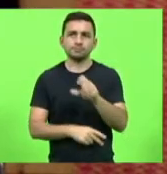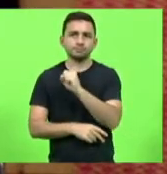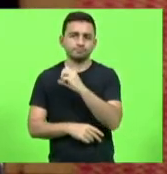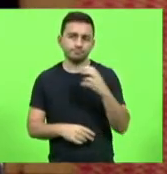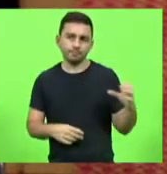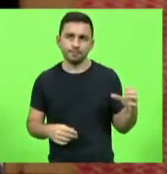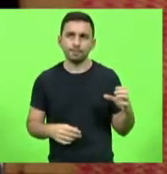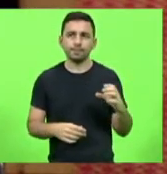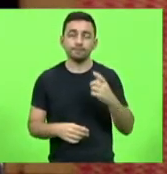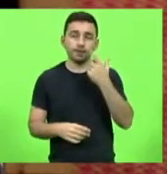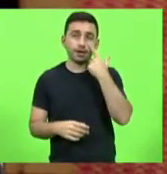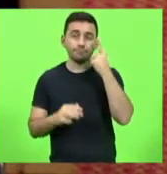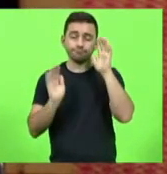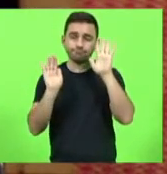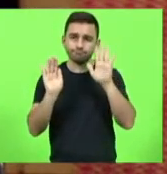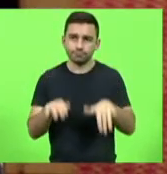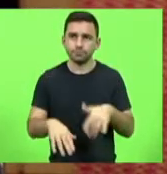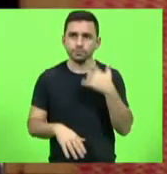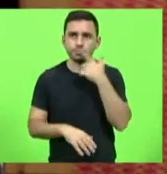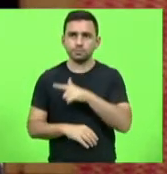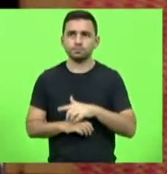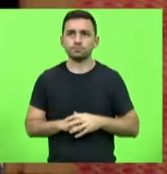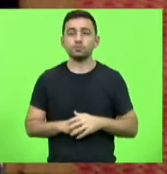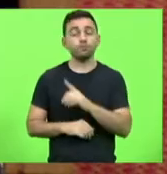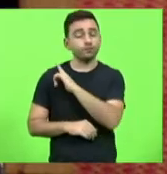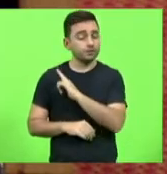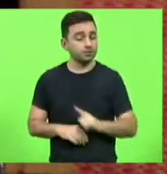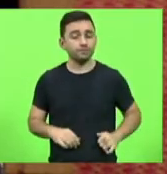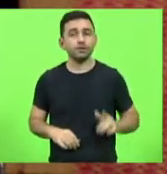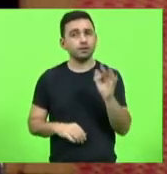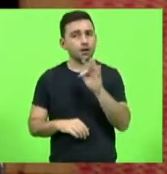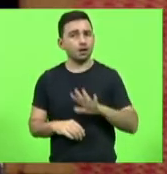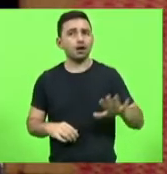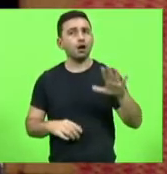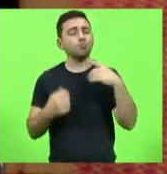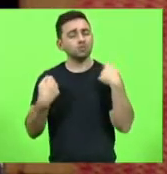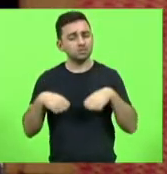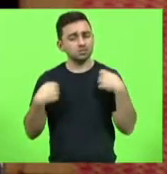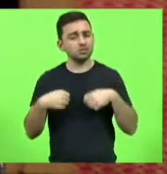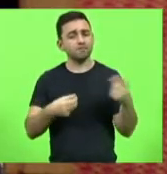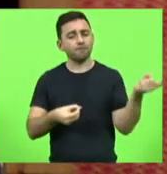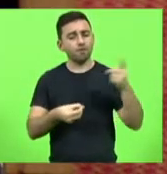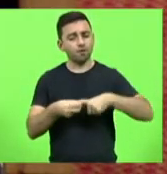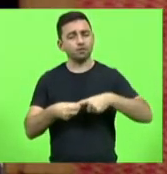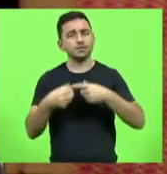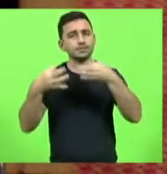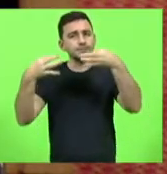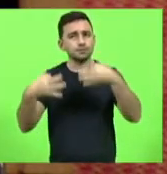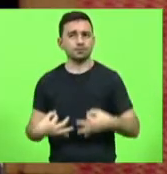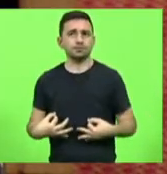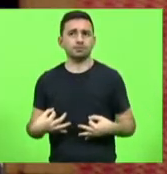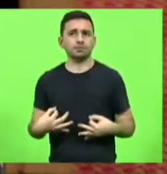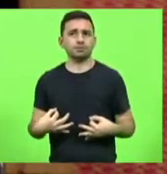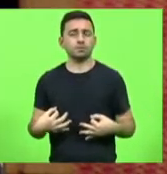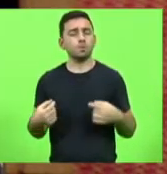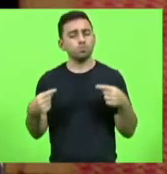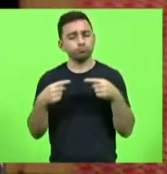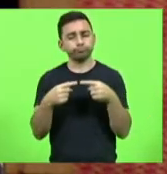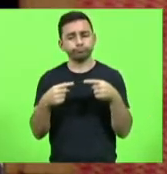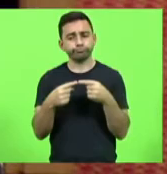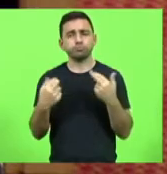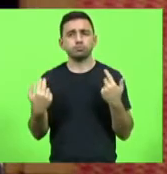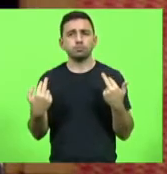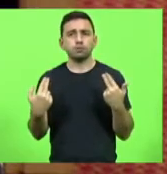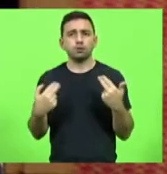conclusas. Então, o governo federal vai ter que dar uma contrapartida semelhante, e eu acredito que ele